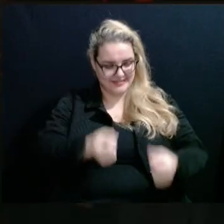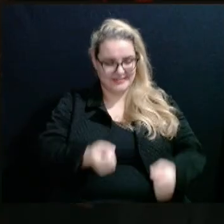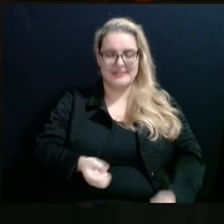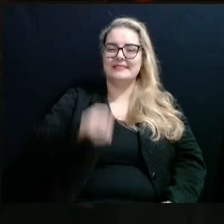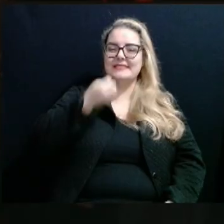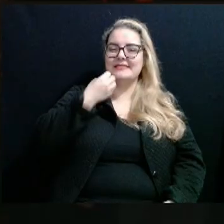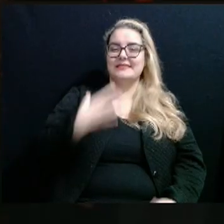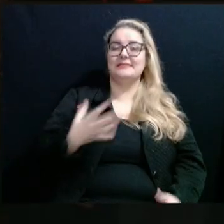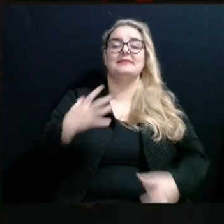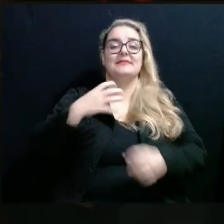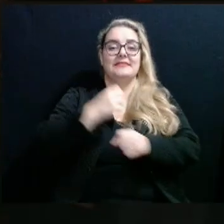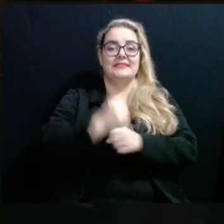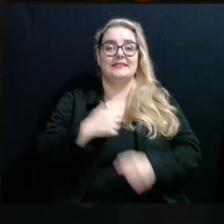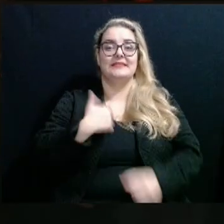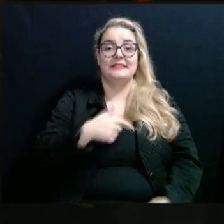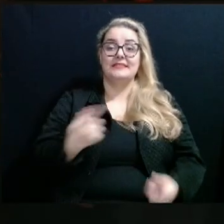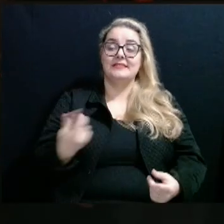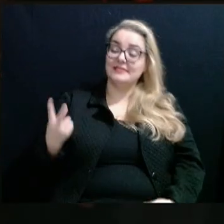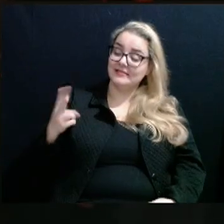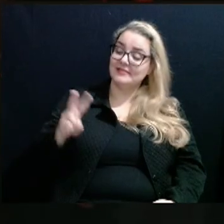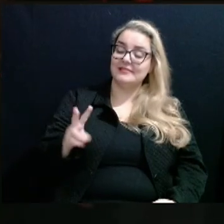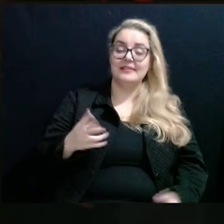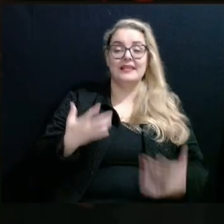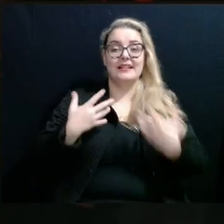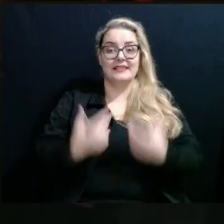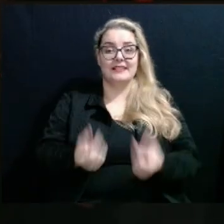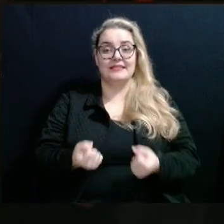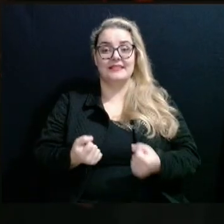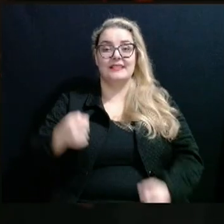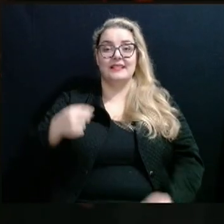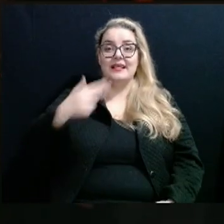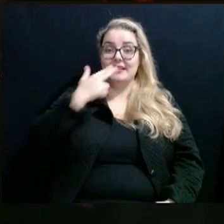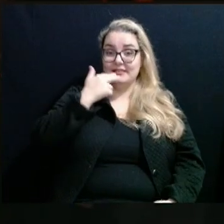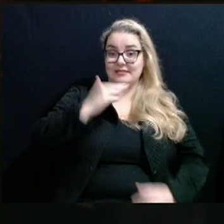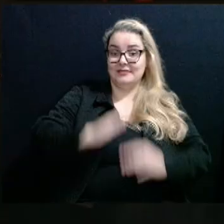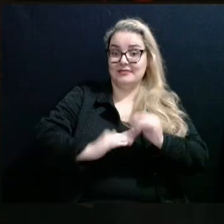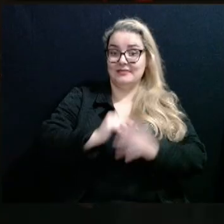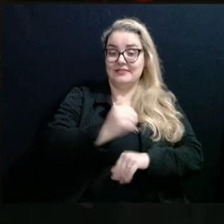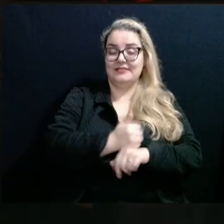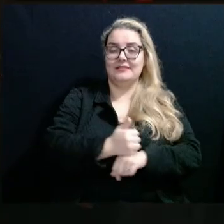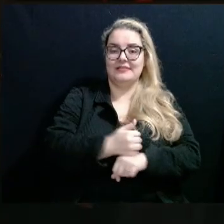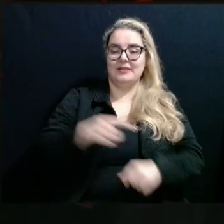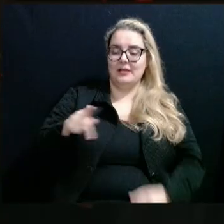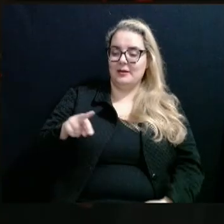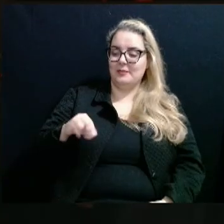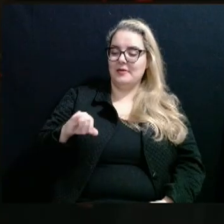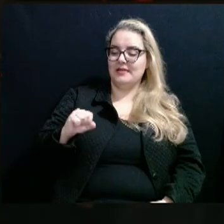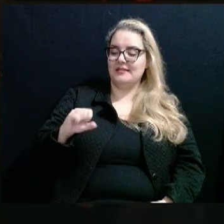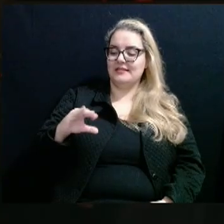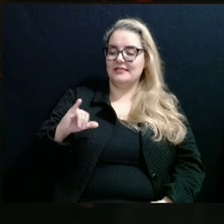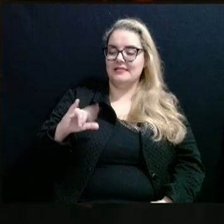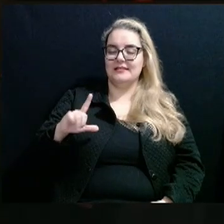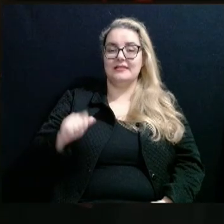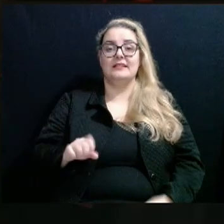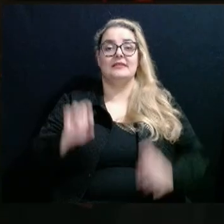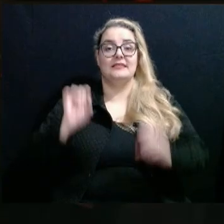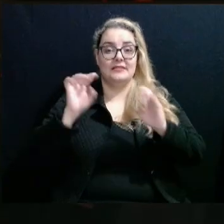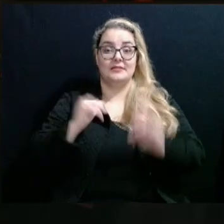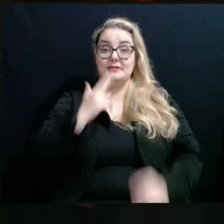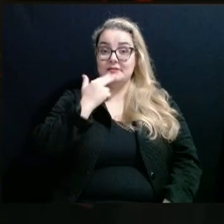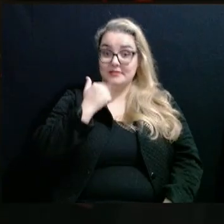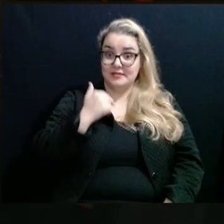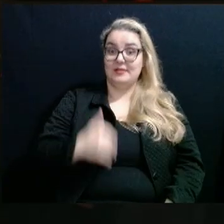nossa dupla de hoje, a gente recebe a nutricionista Priscila Menezello, especialista em nutrição vegetariana e